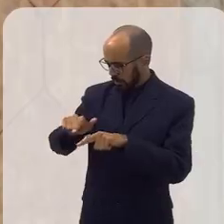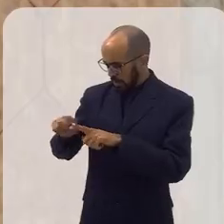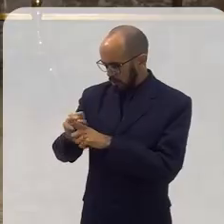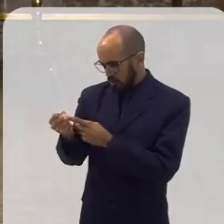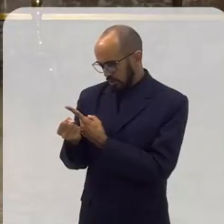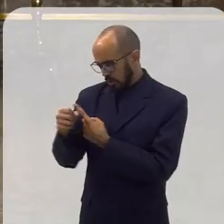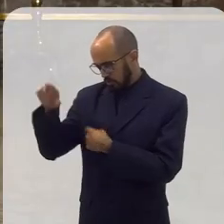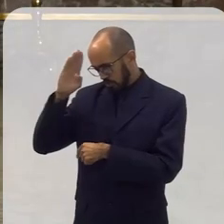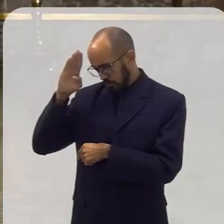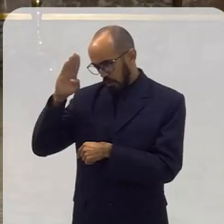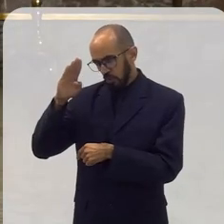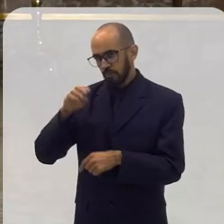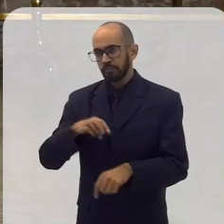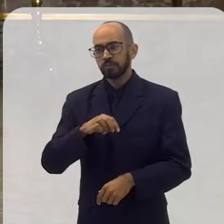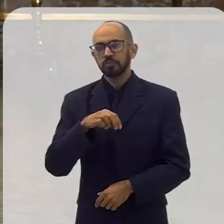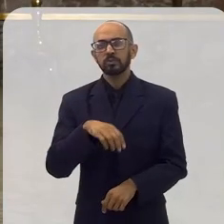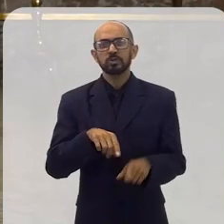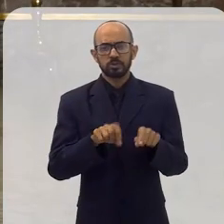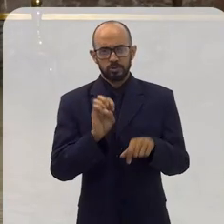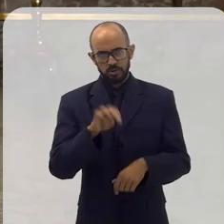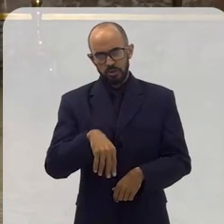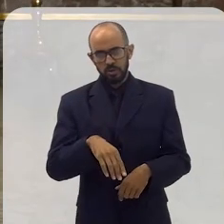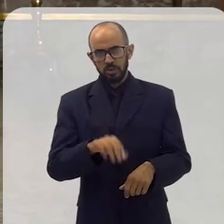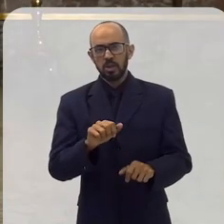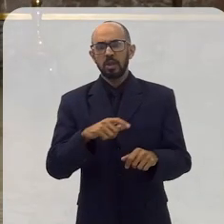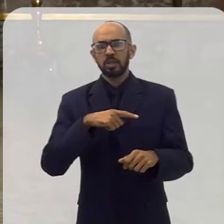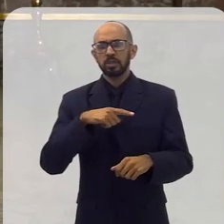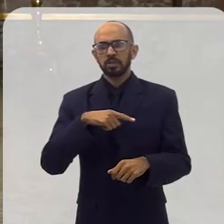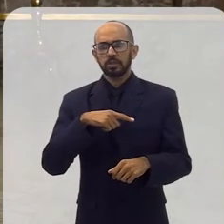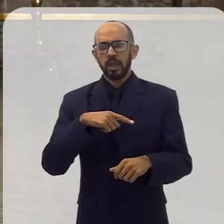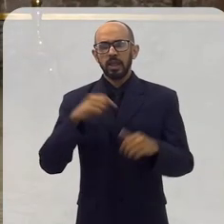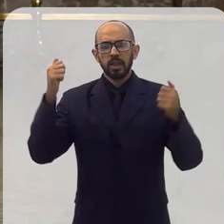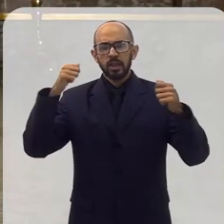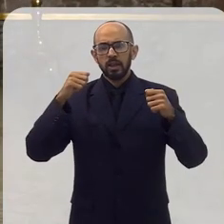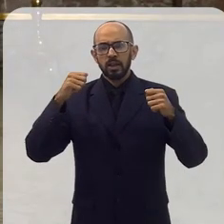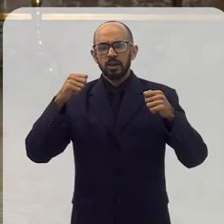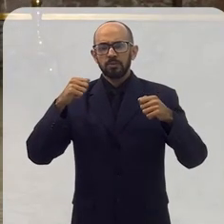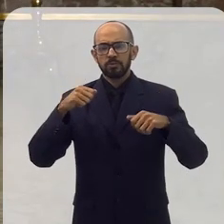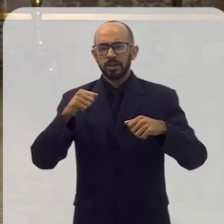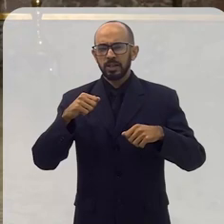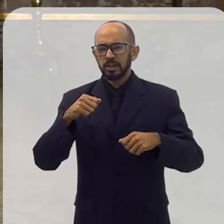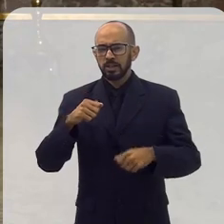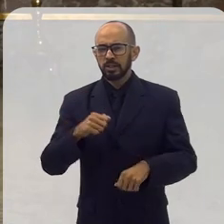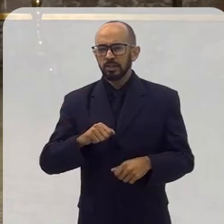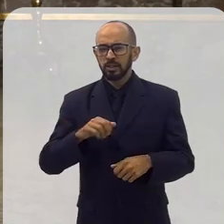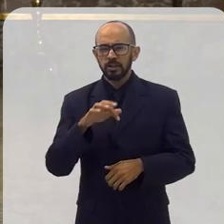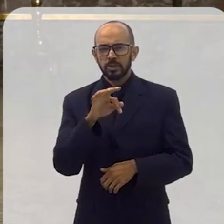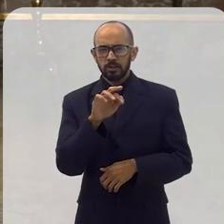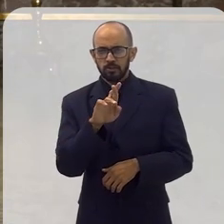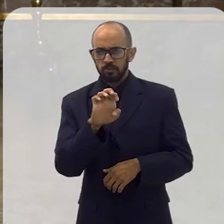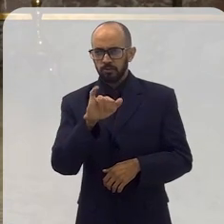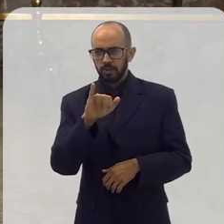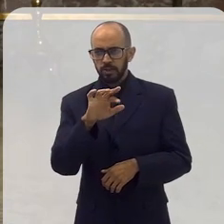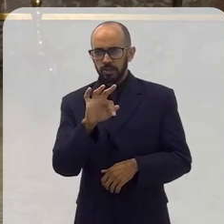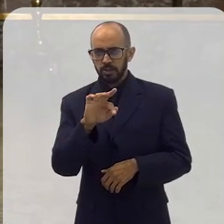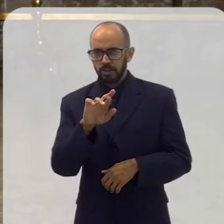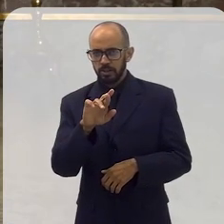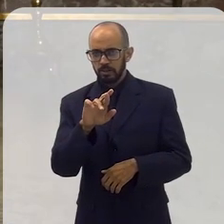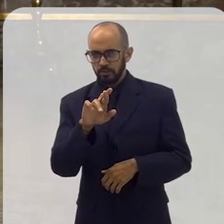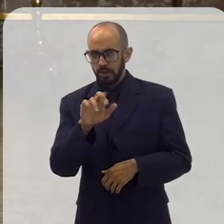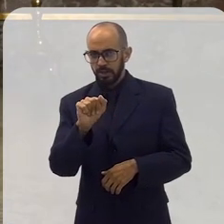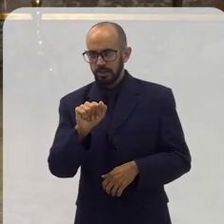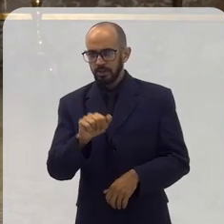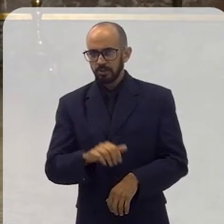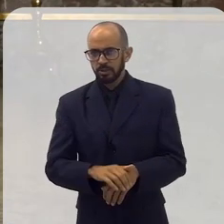social. Monjas também. Monjas? Monjas. Tem freiras, como já disse para você, a freira, a irmã Justina,